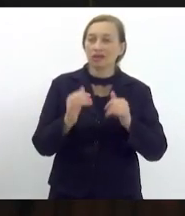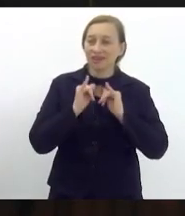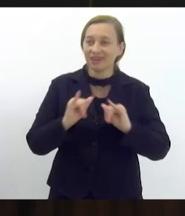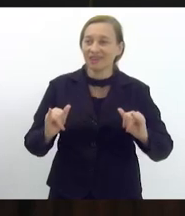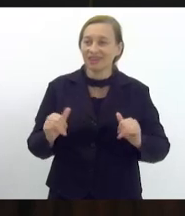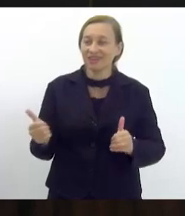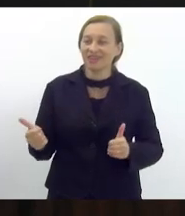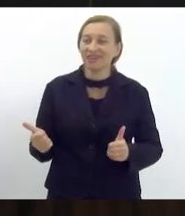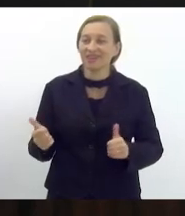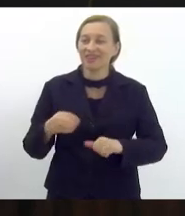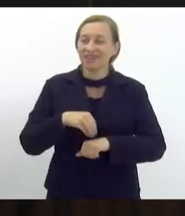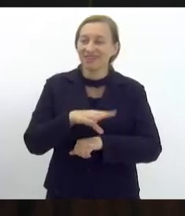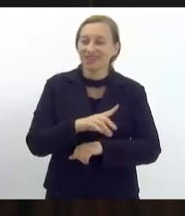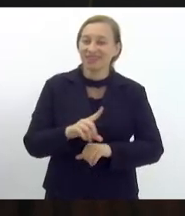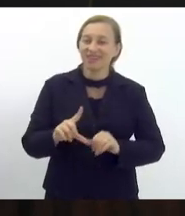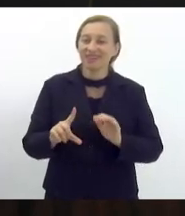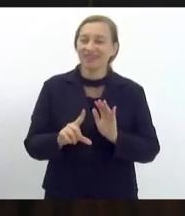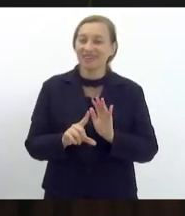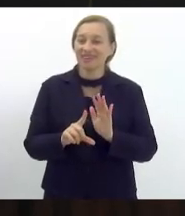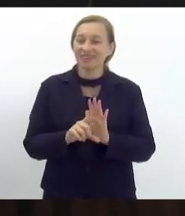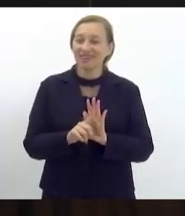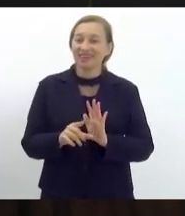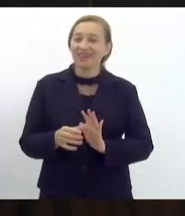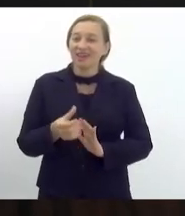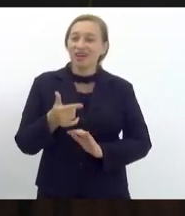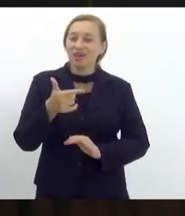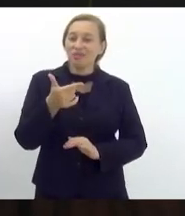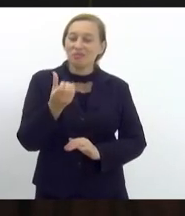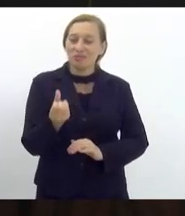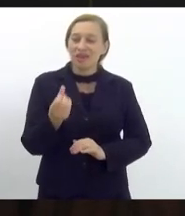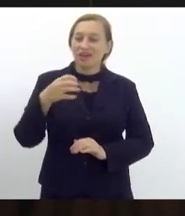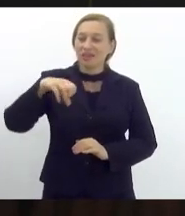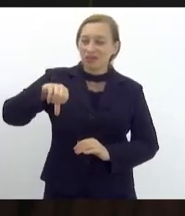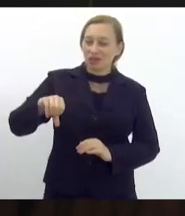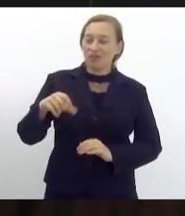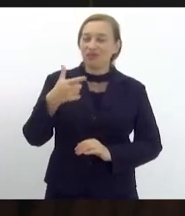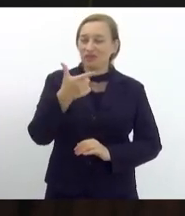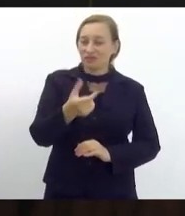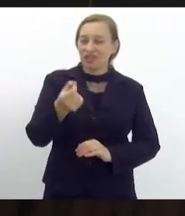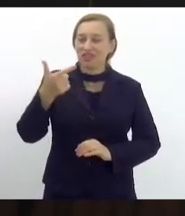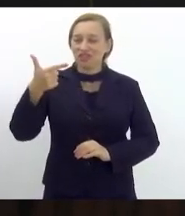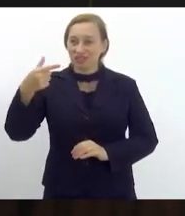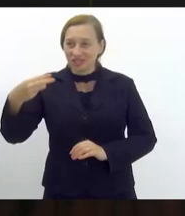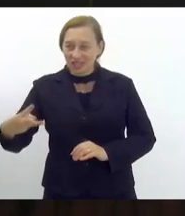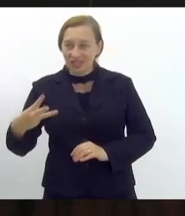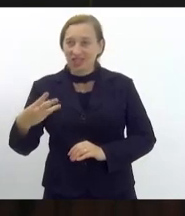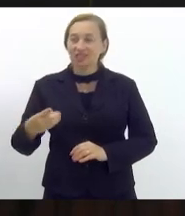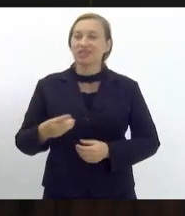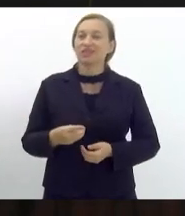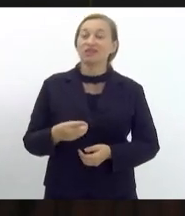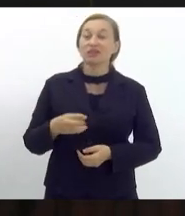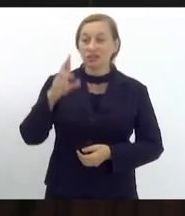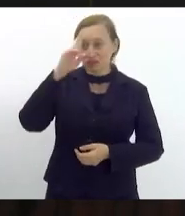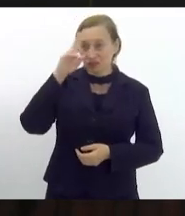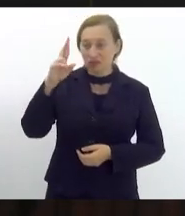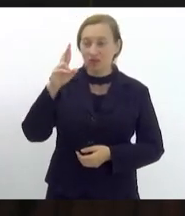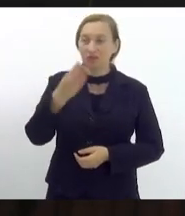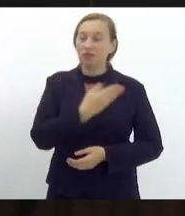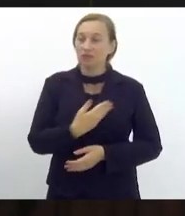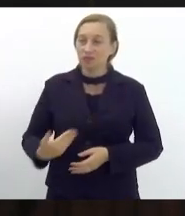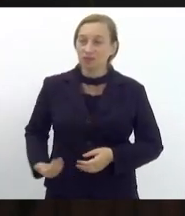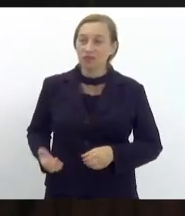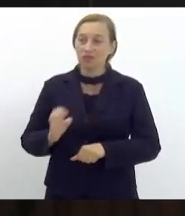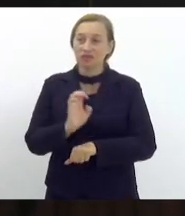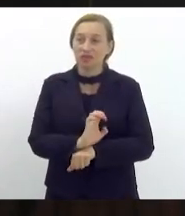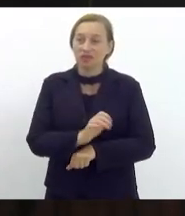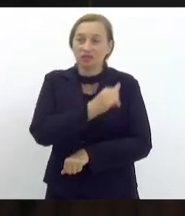Legislativa número 69 de 23 de autoria da deputada Érica tackimoto que solicito Excelentíssimo Senhor governador do Estado do Rio